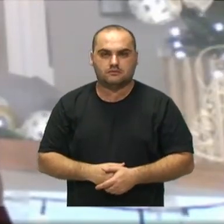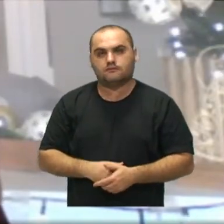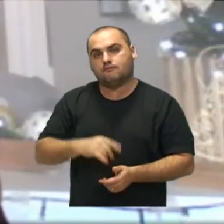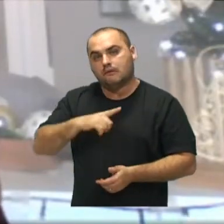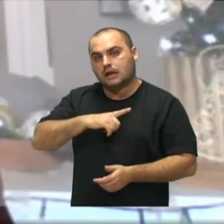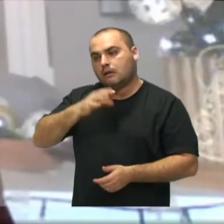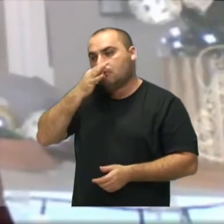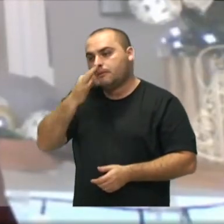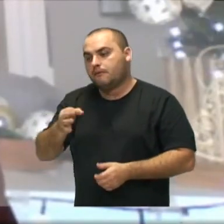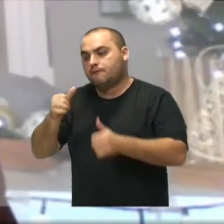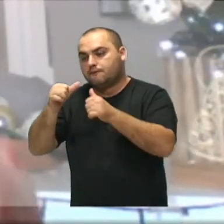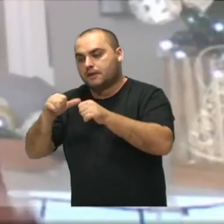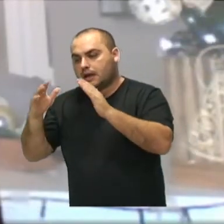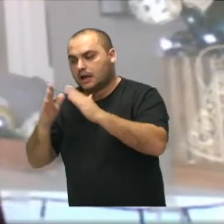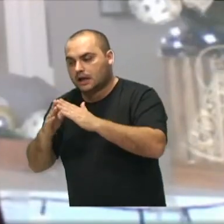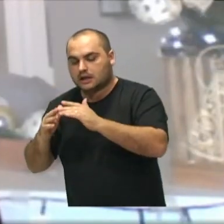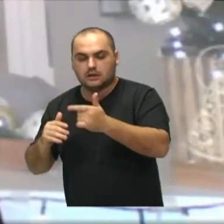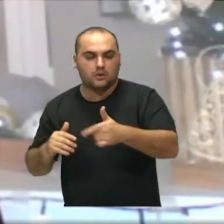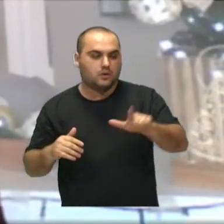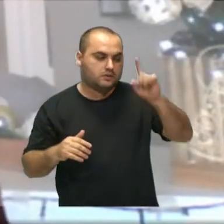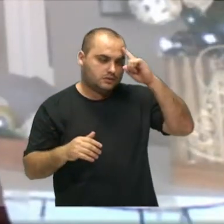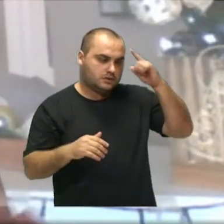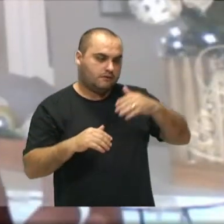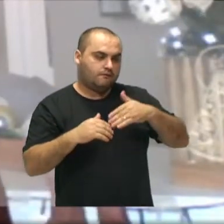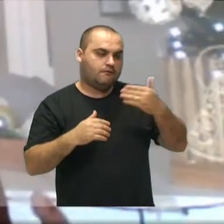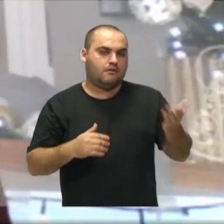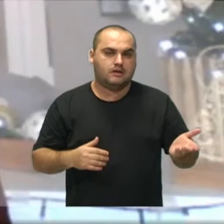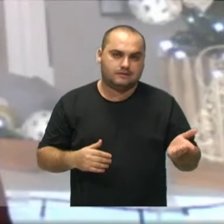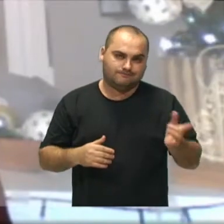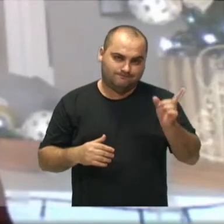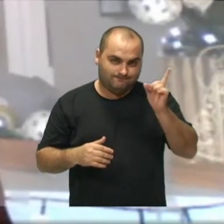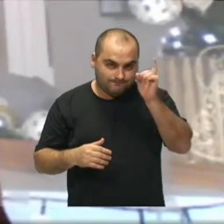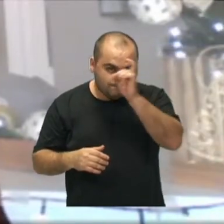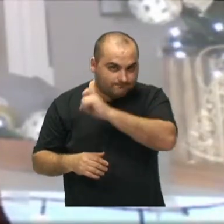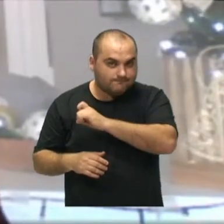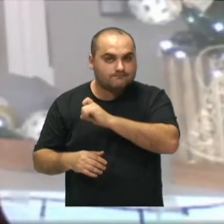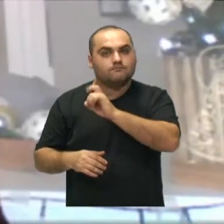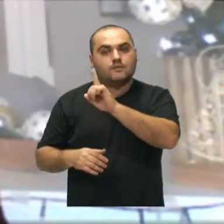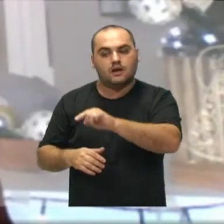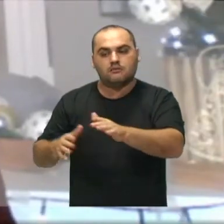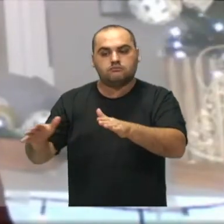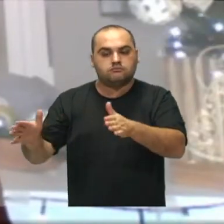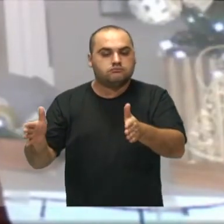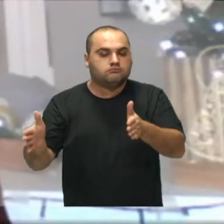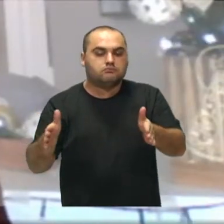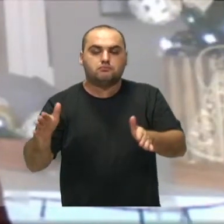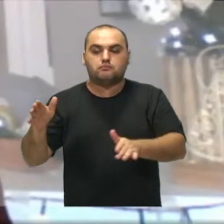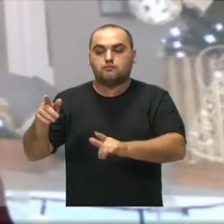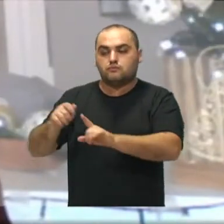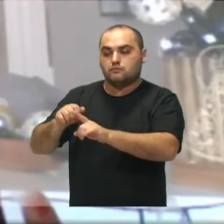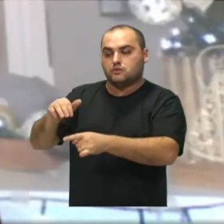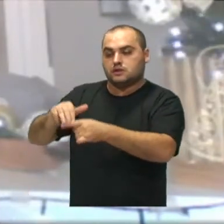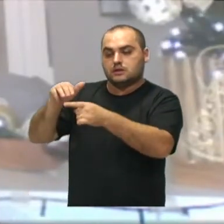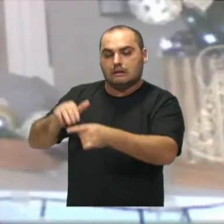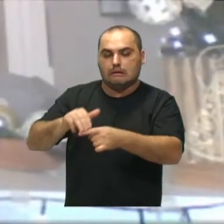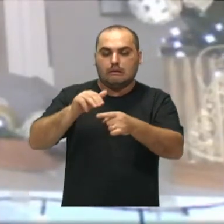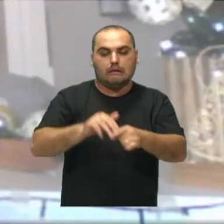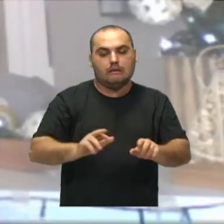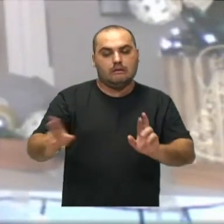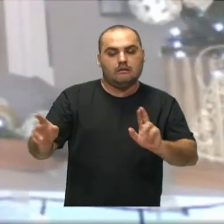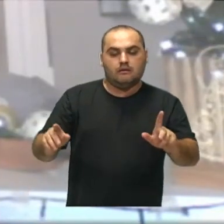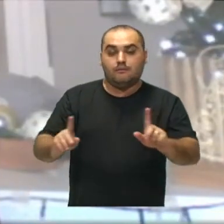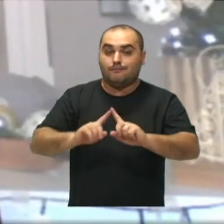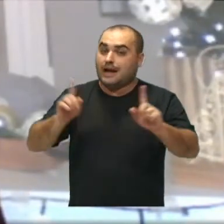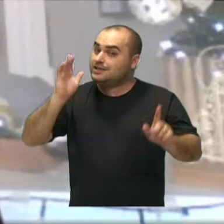dia fora. Isso é muito difícil e vai variar de município para município. Só que algumas coisas já precisam